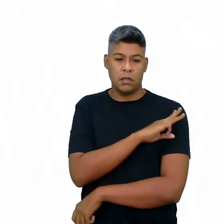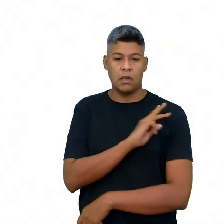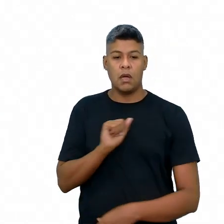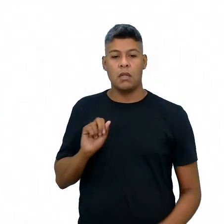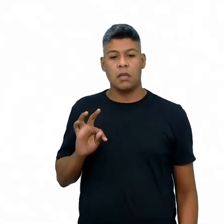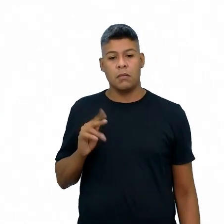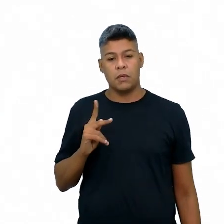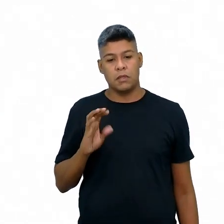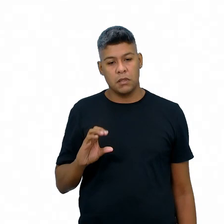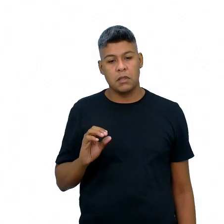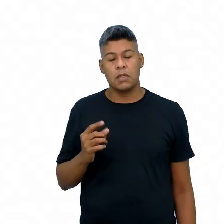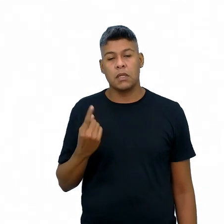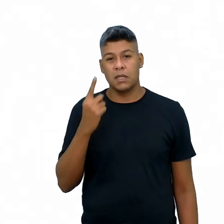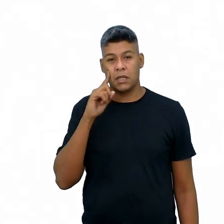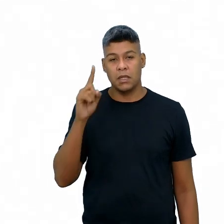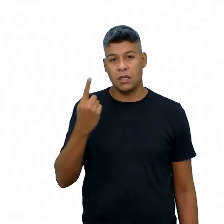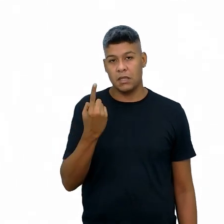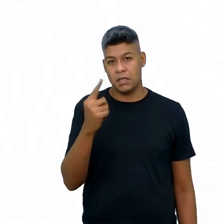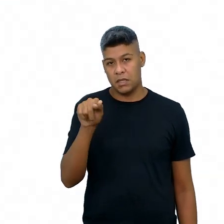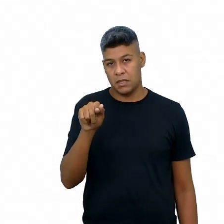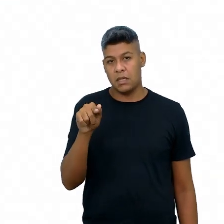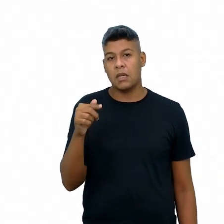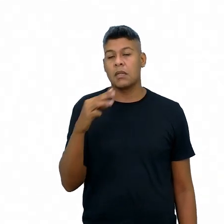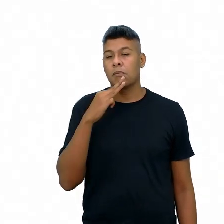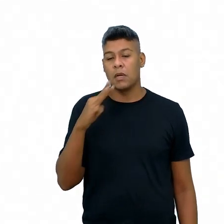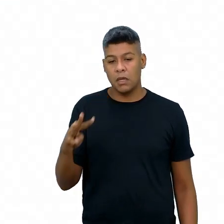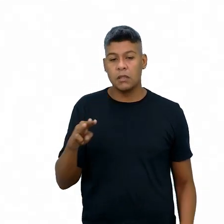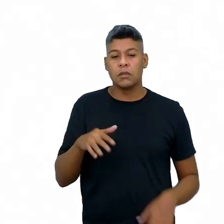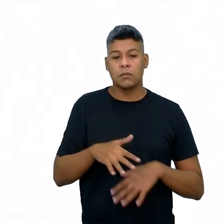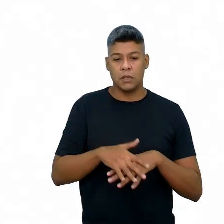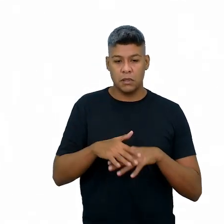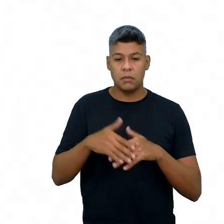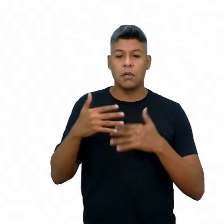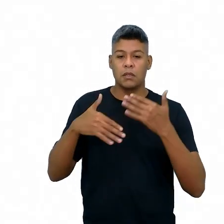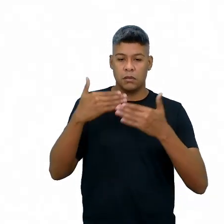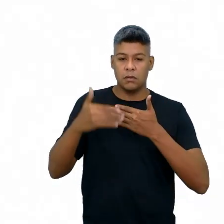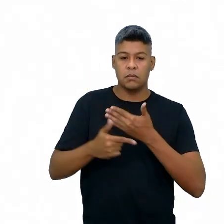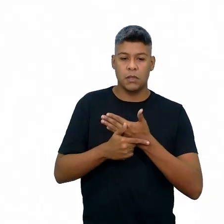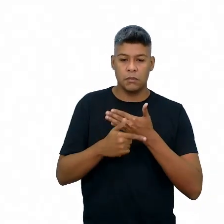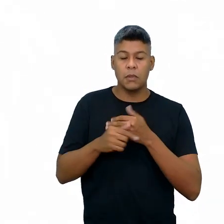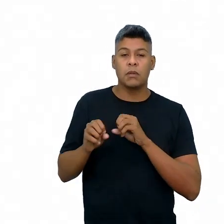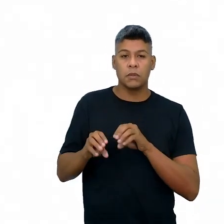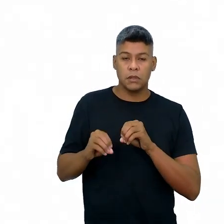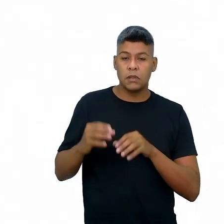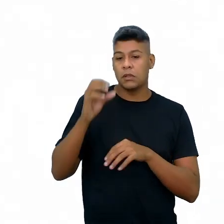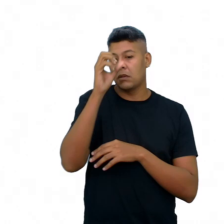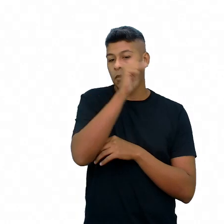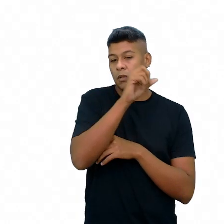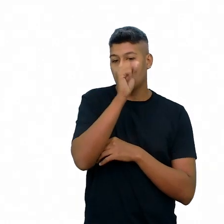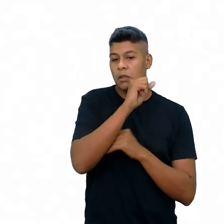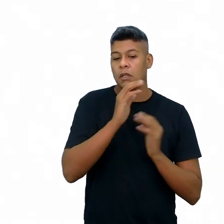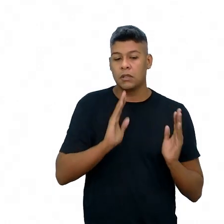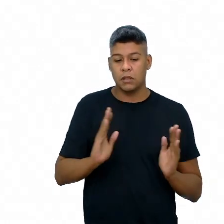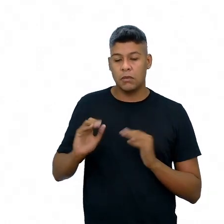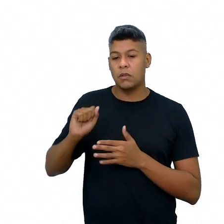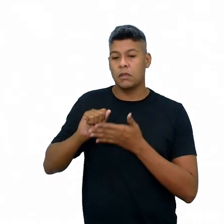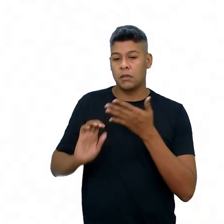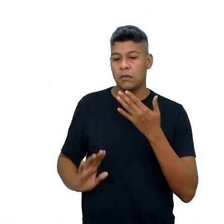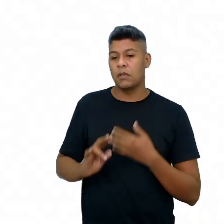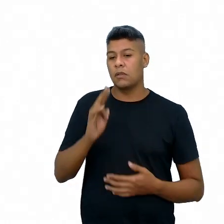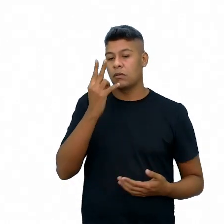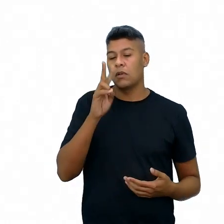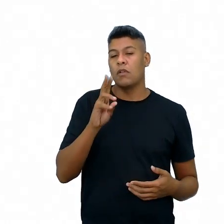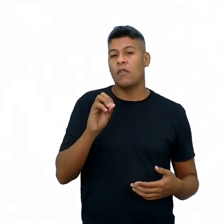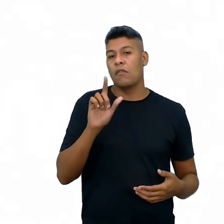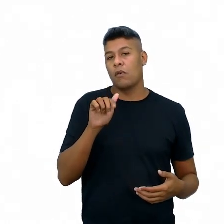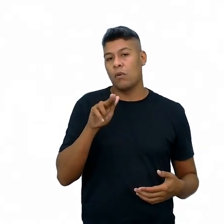de 17/3, o papel da investigação matemática nos processos de ensino e aprendizagem, sequência de atividade 2,